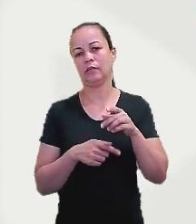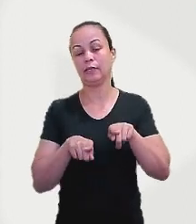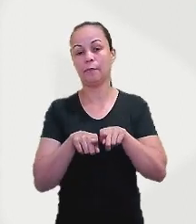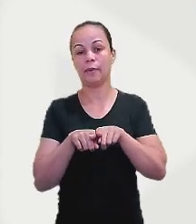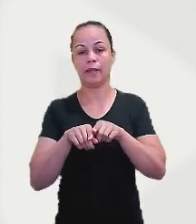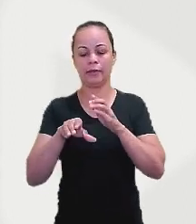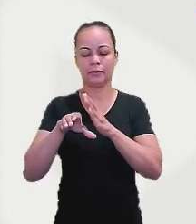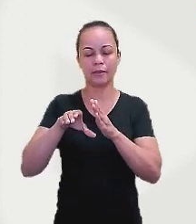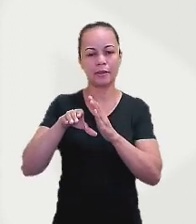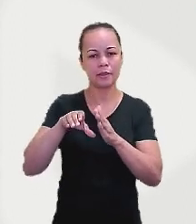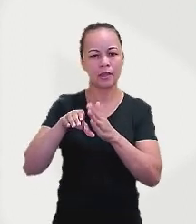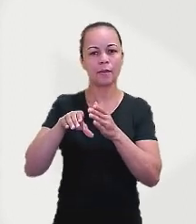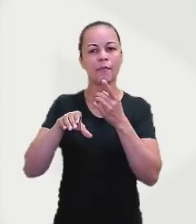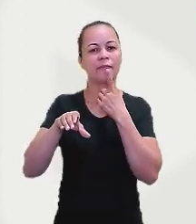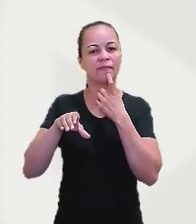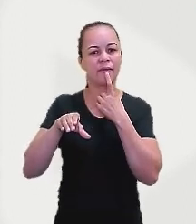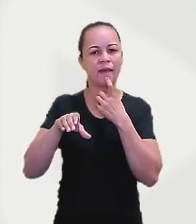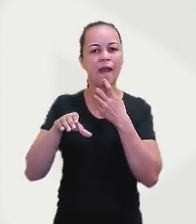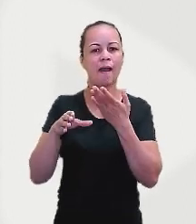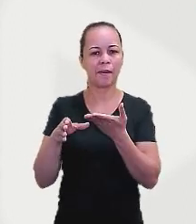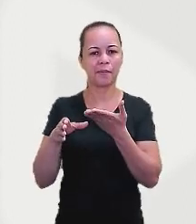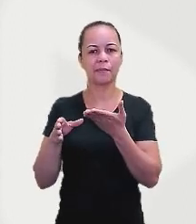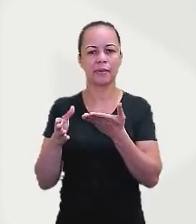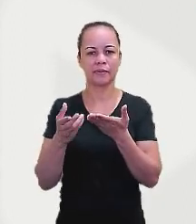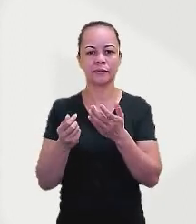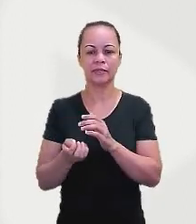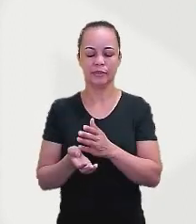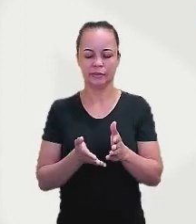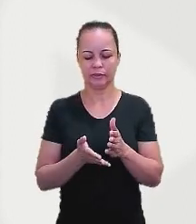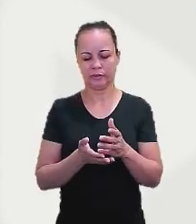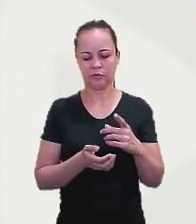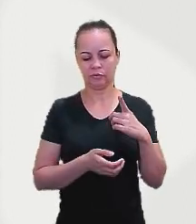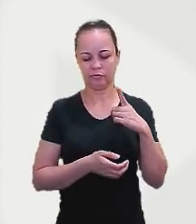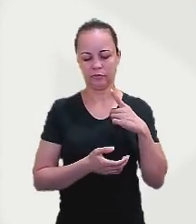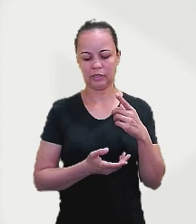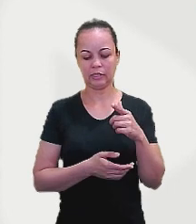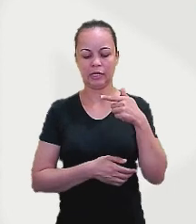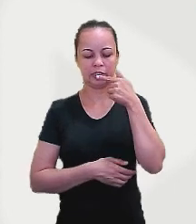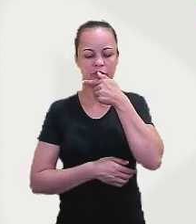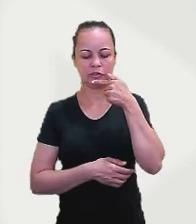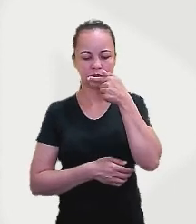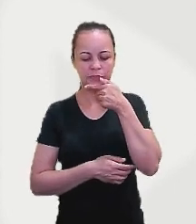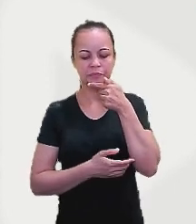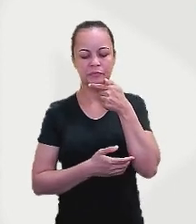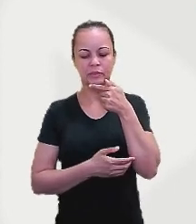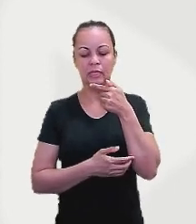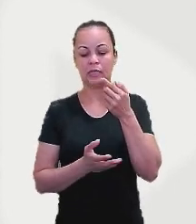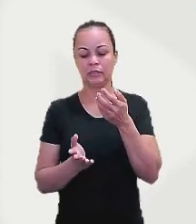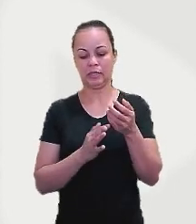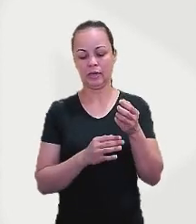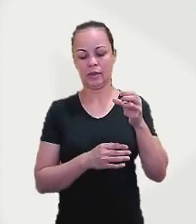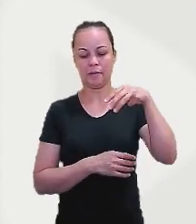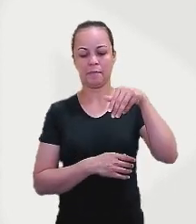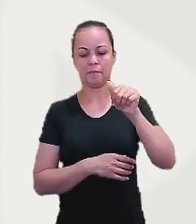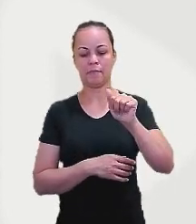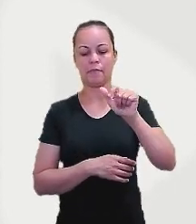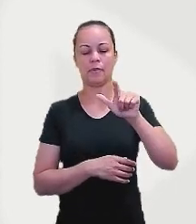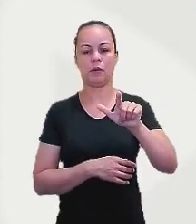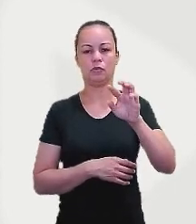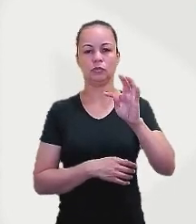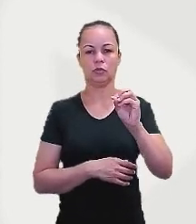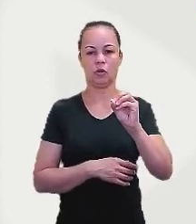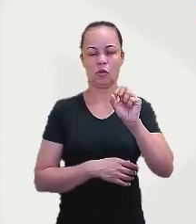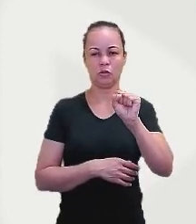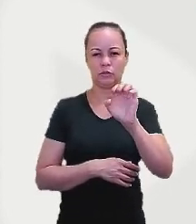que é feita a extração e aí vai ficar o açúcar, né? Açúcar de mesa. A maltose tem o malte que